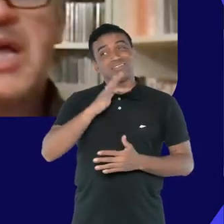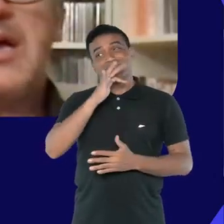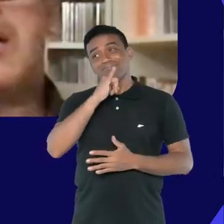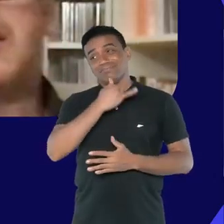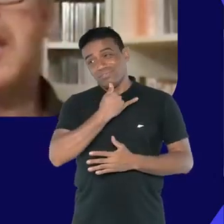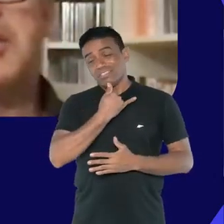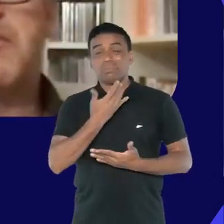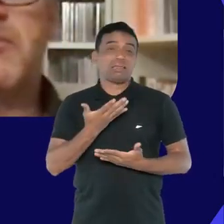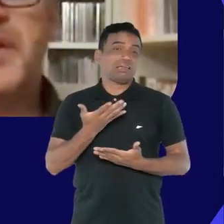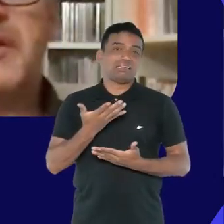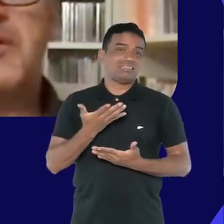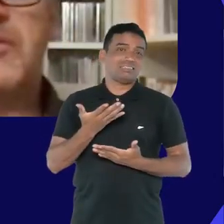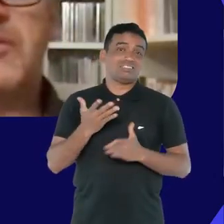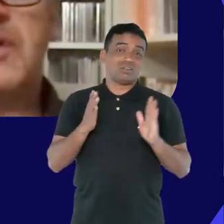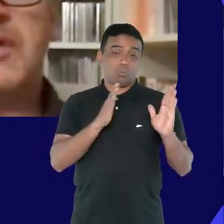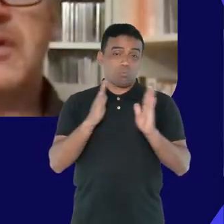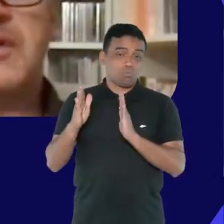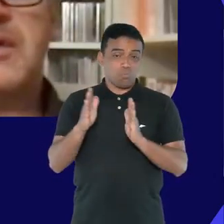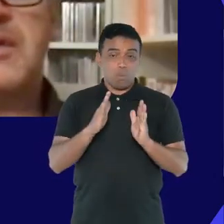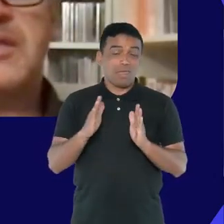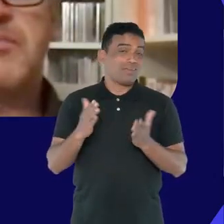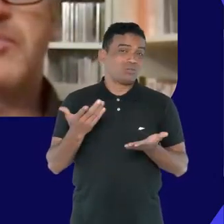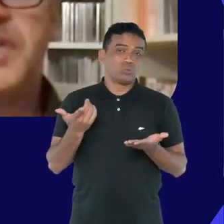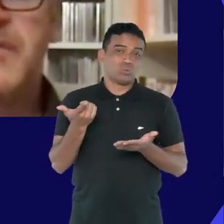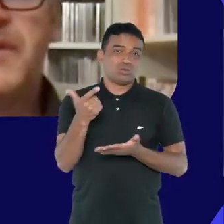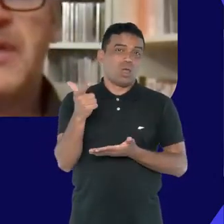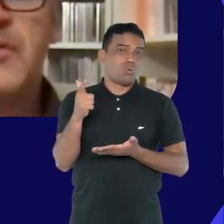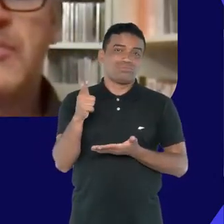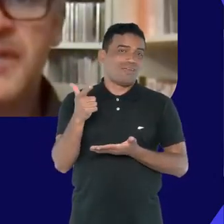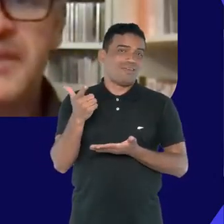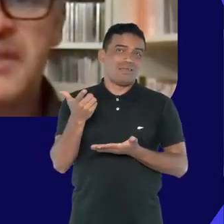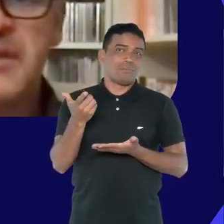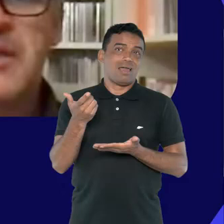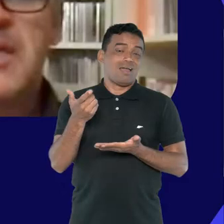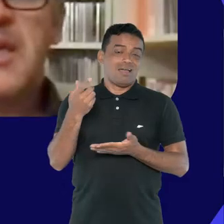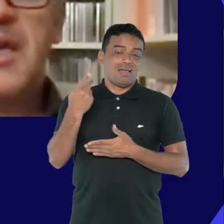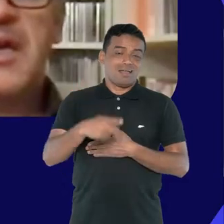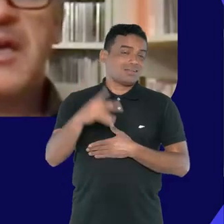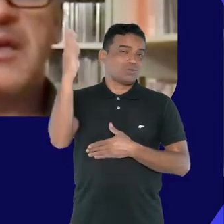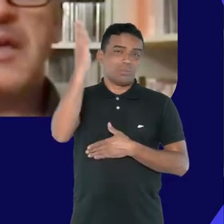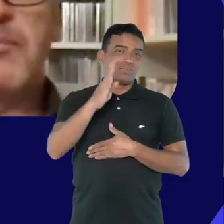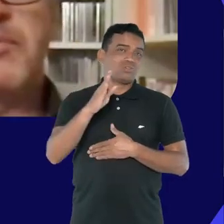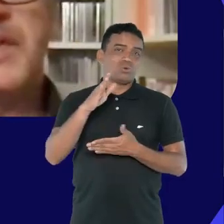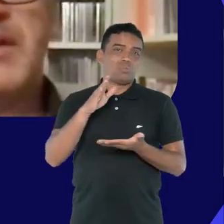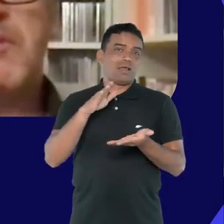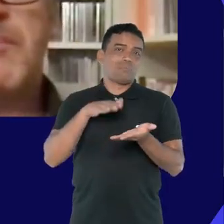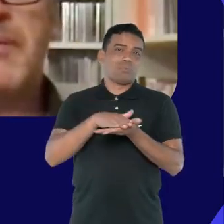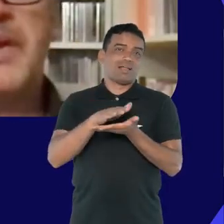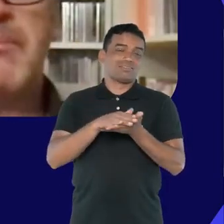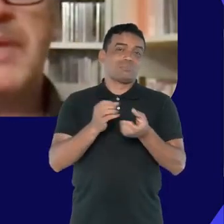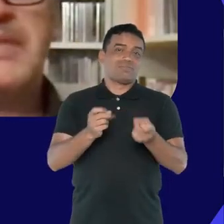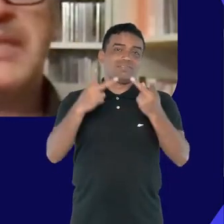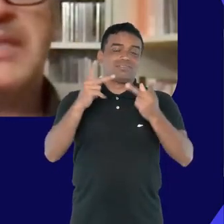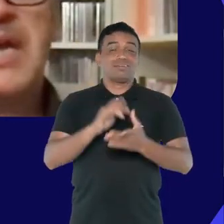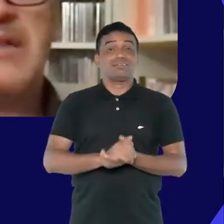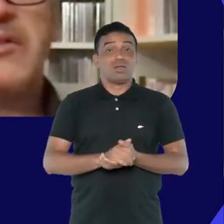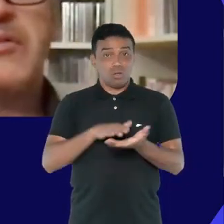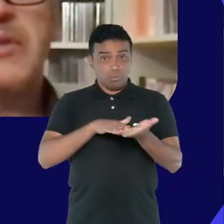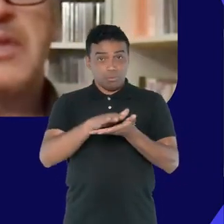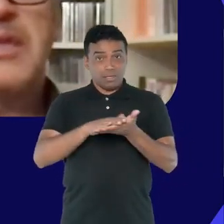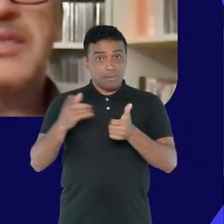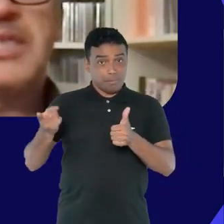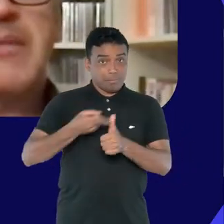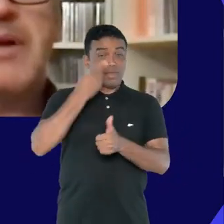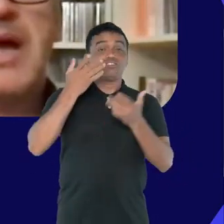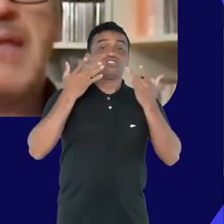deles está, neste momento, disponível no Brasil. Eu publiquei uma primeira peça de